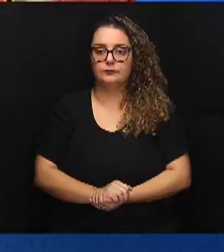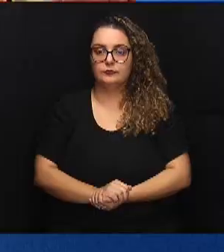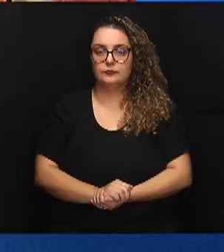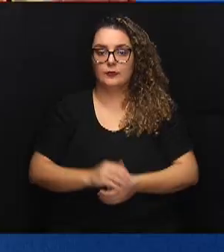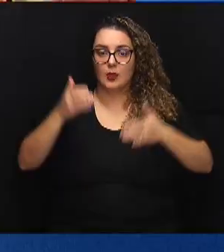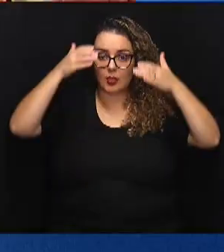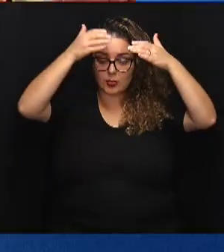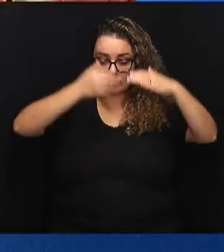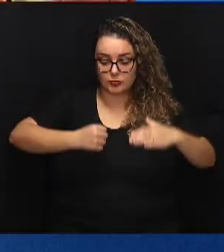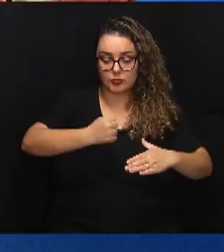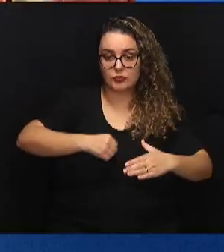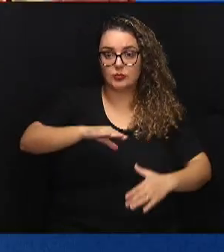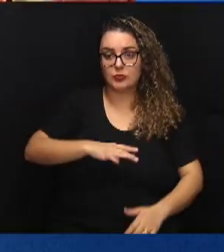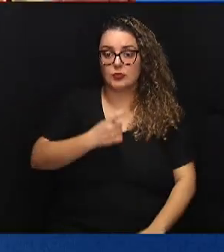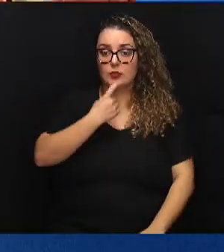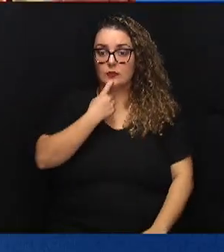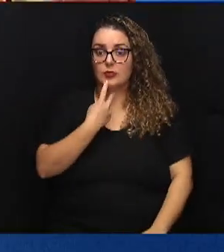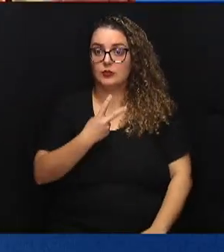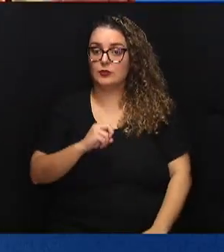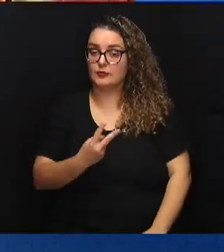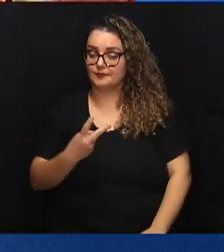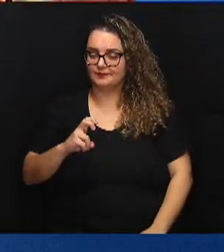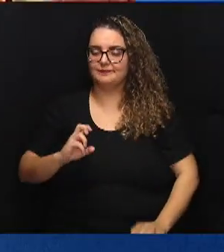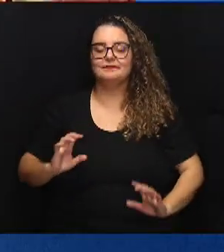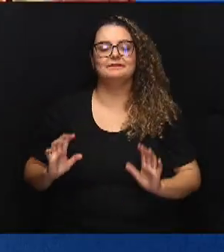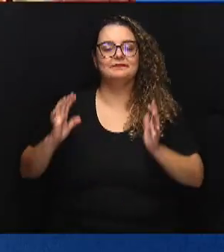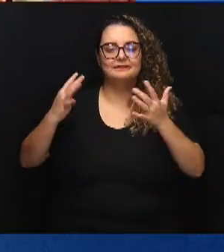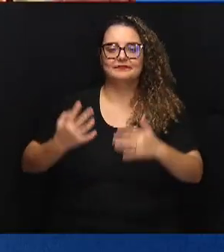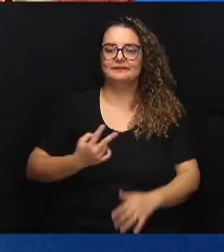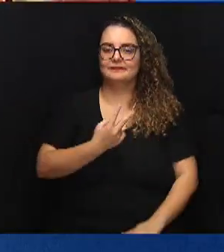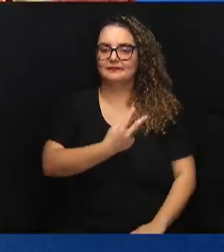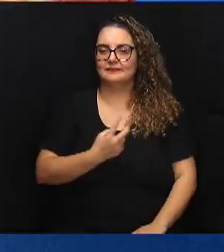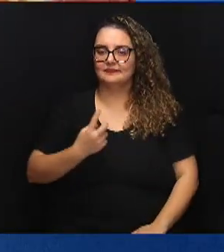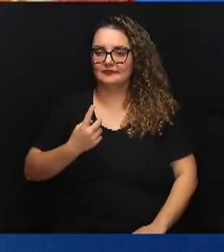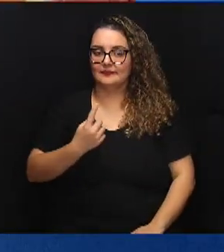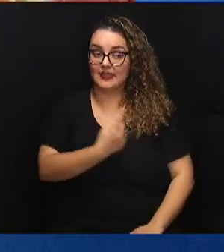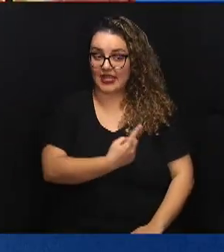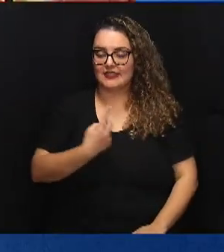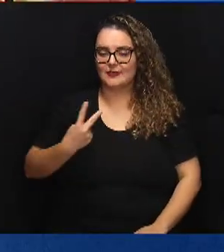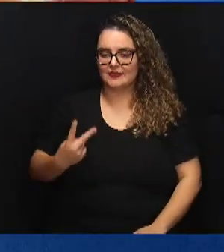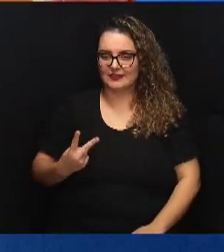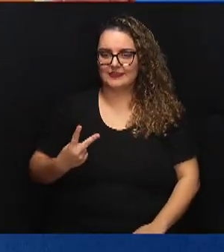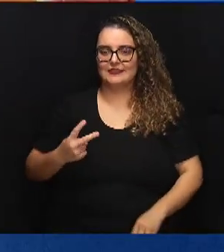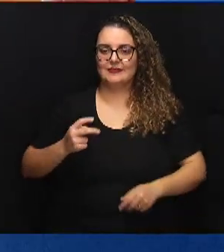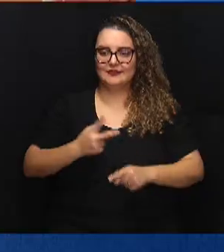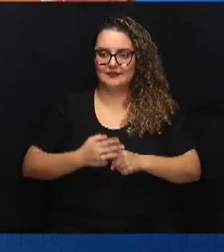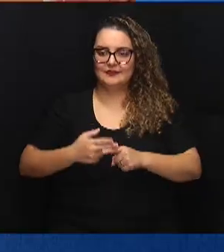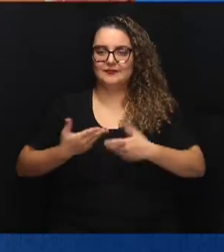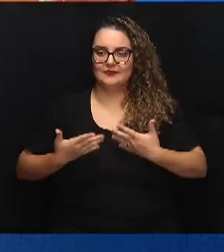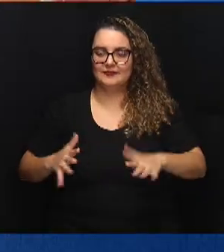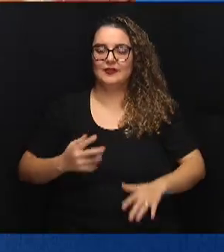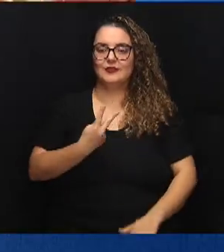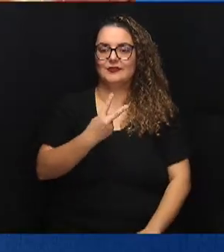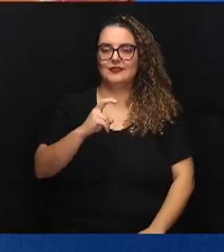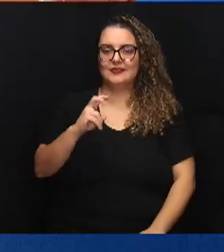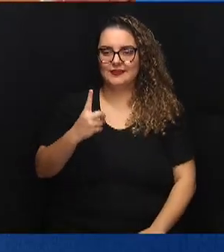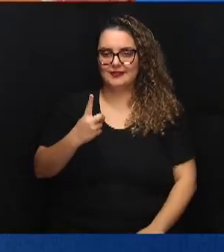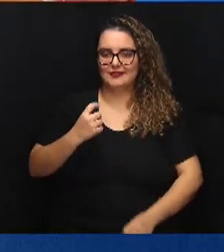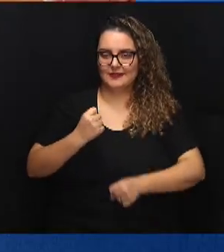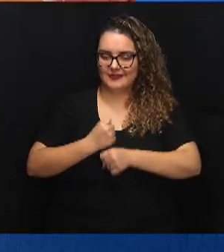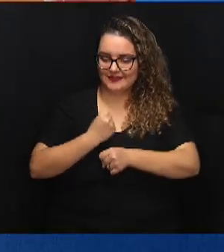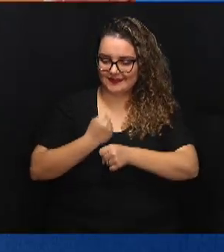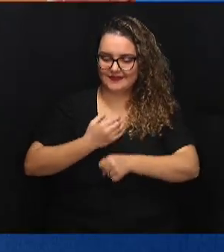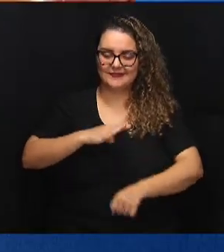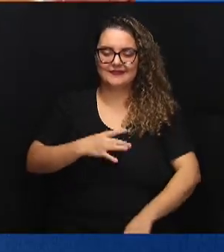Campinas 2025 celebra a sua 12ª edição, juntamente com os 251 anos